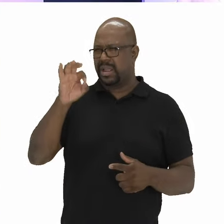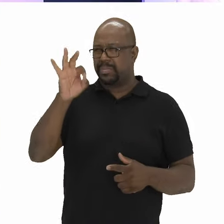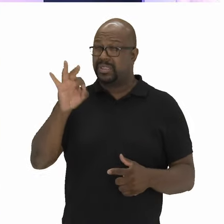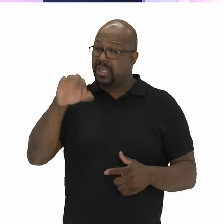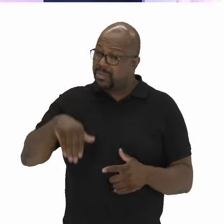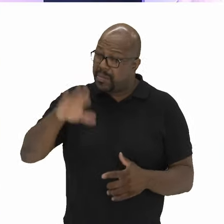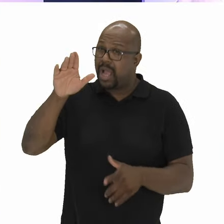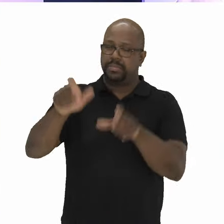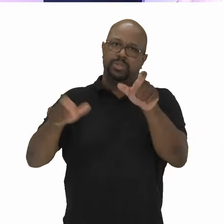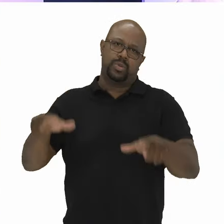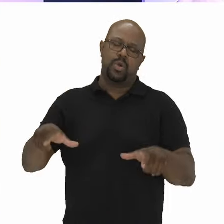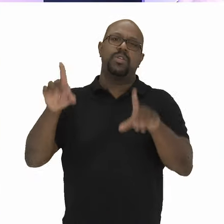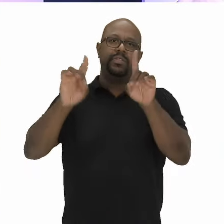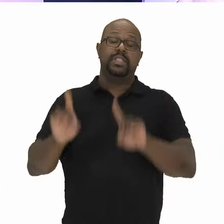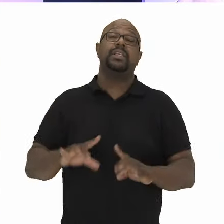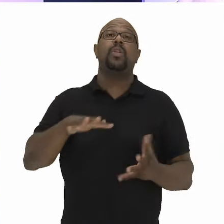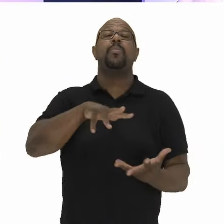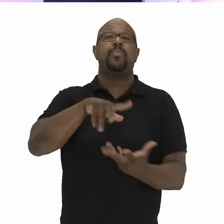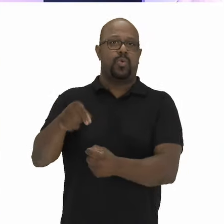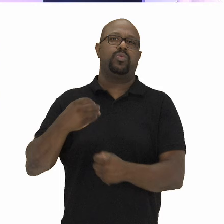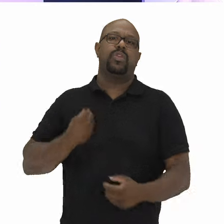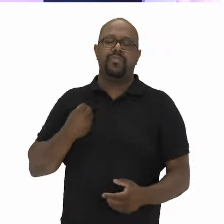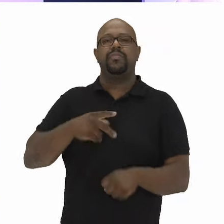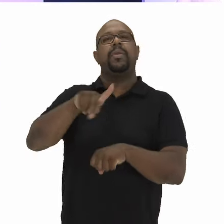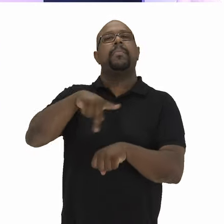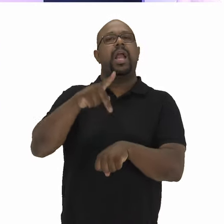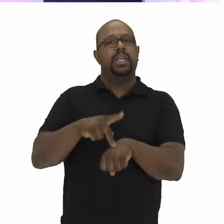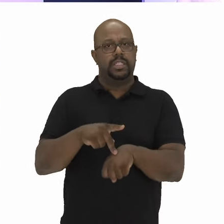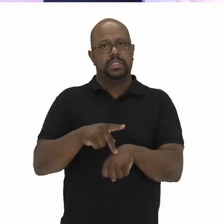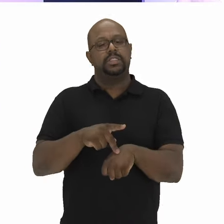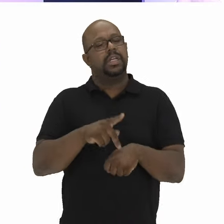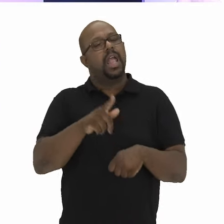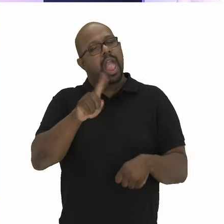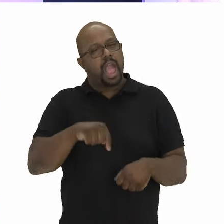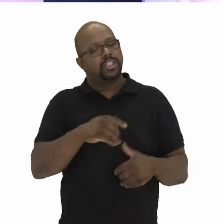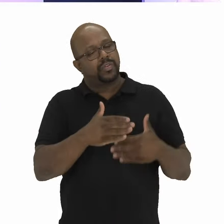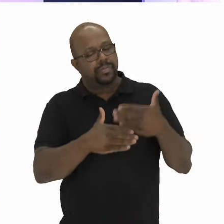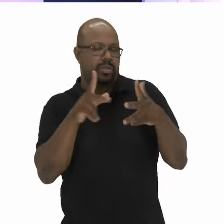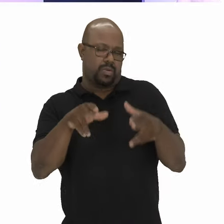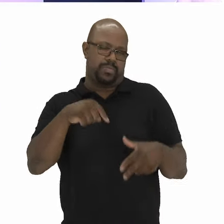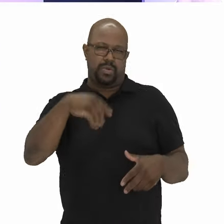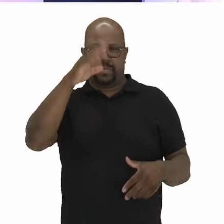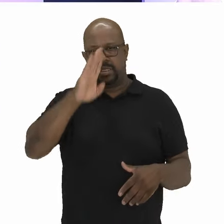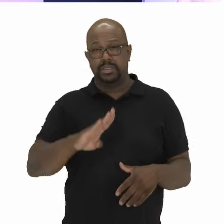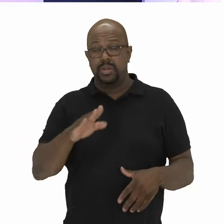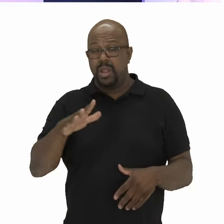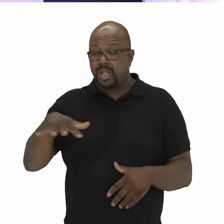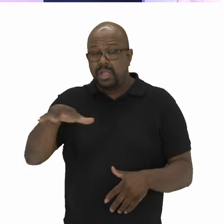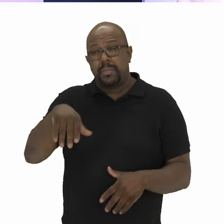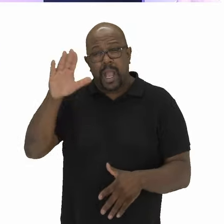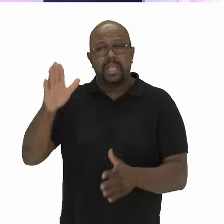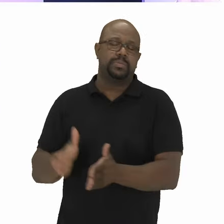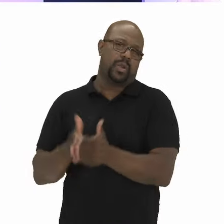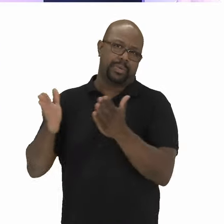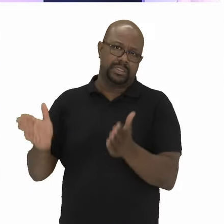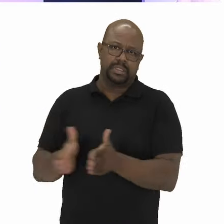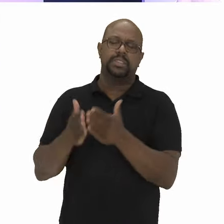80% das pessoas com deficiência do mundo vive em países em desenvolvimento como o Brasil nas regiões